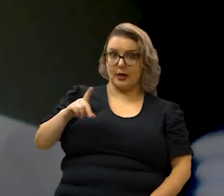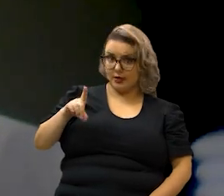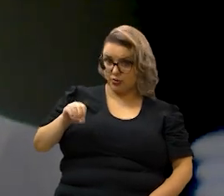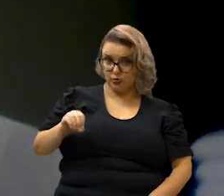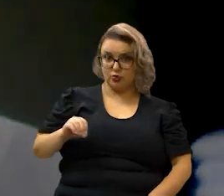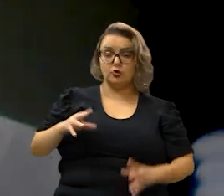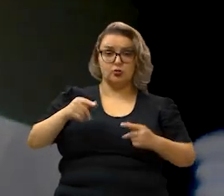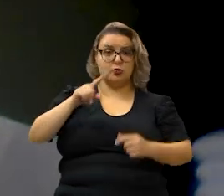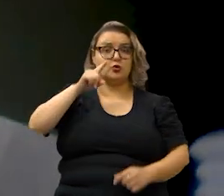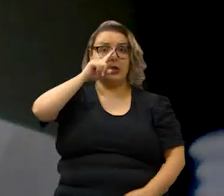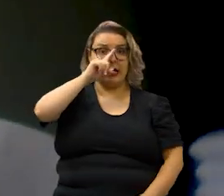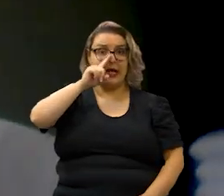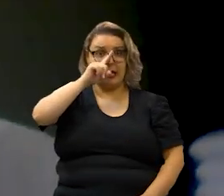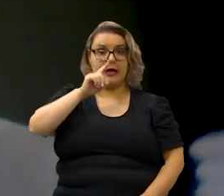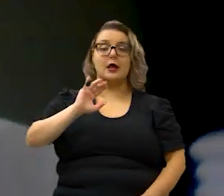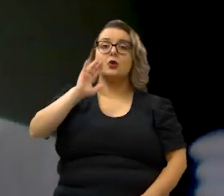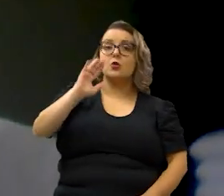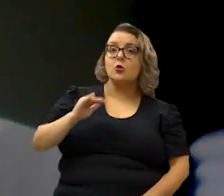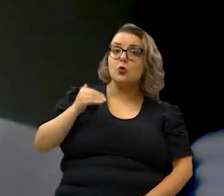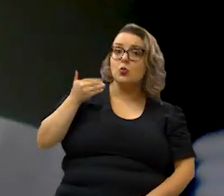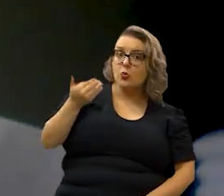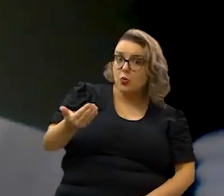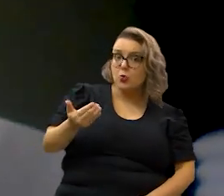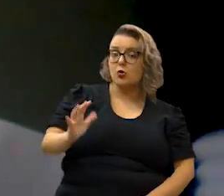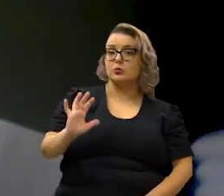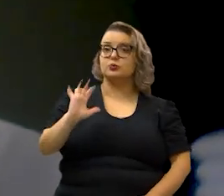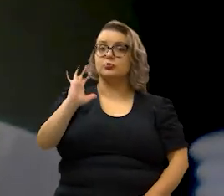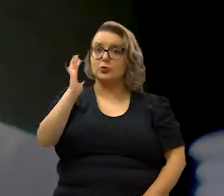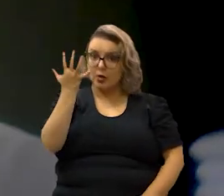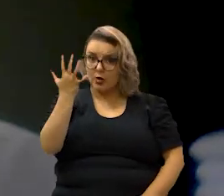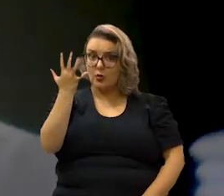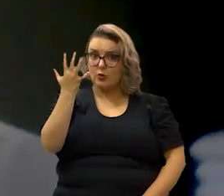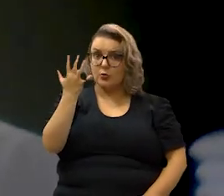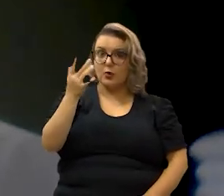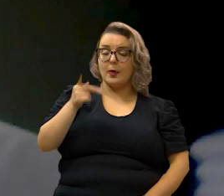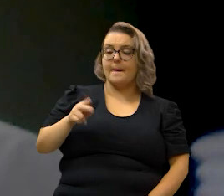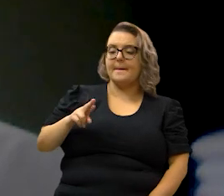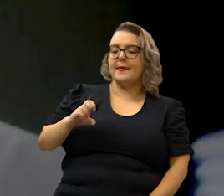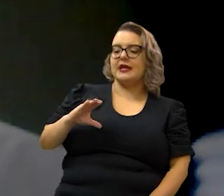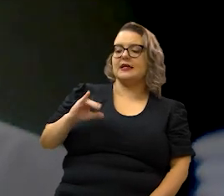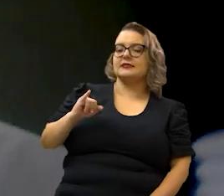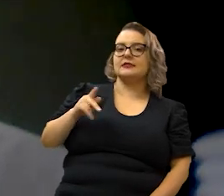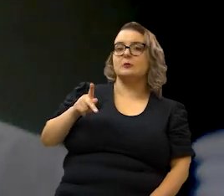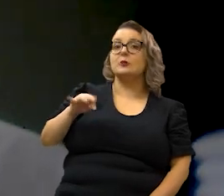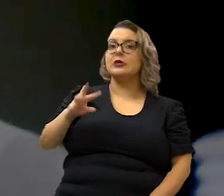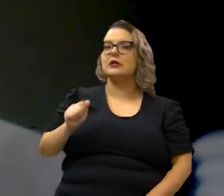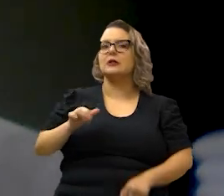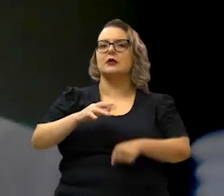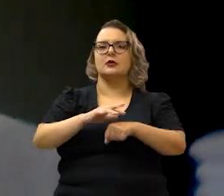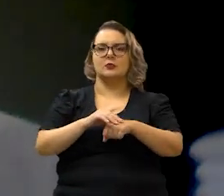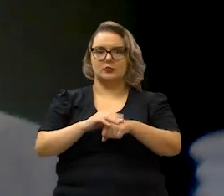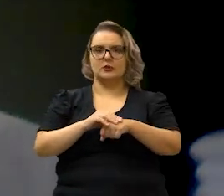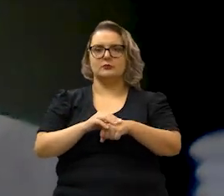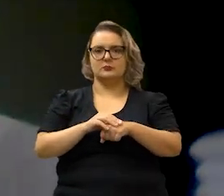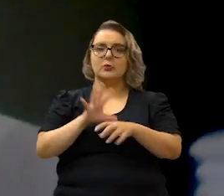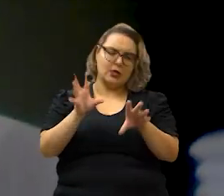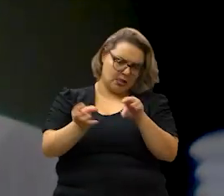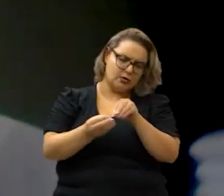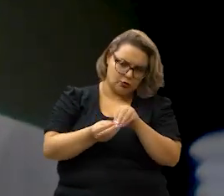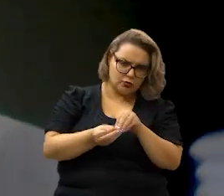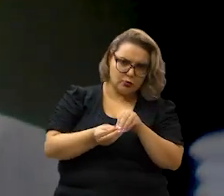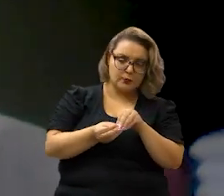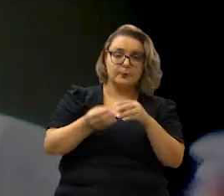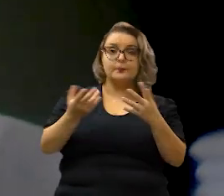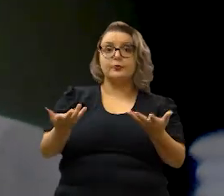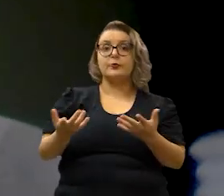tudo aquilo, portanto, que quando ocorre, precipita a doença, em resumo. E